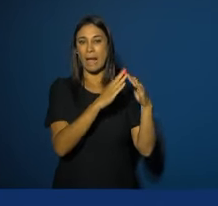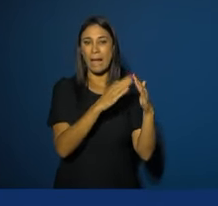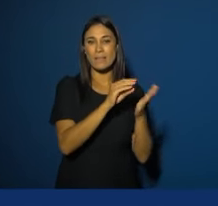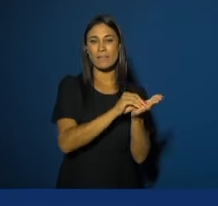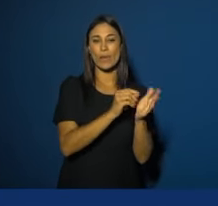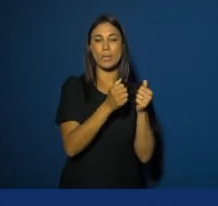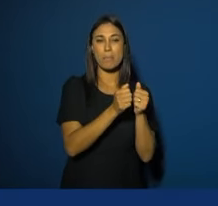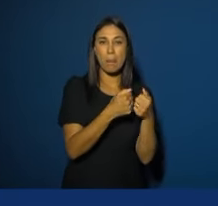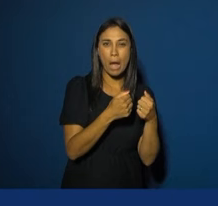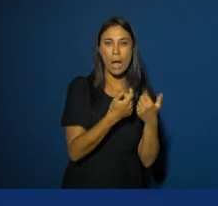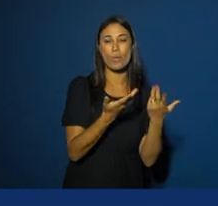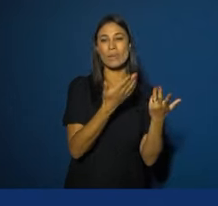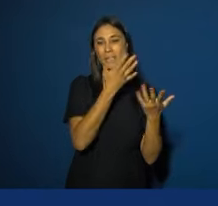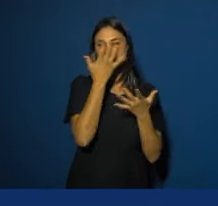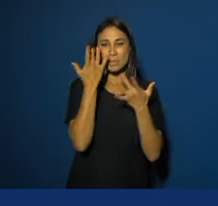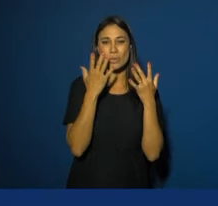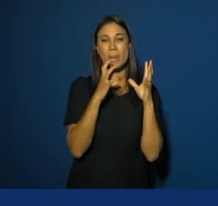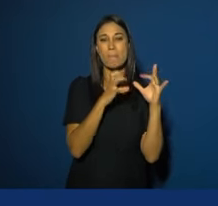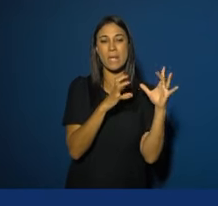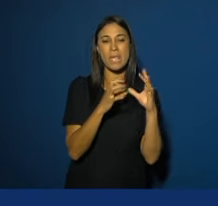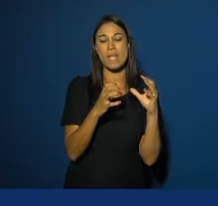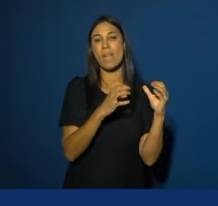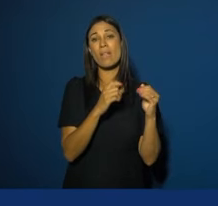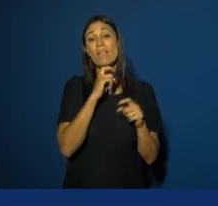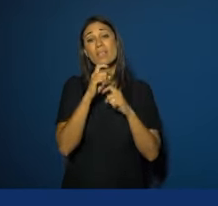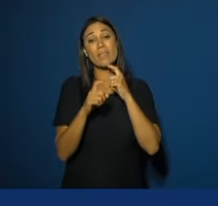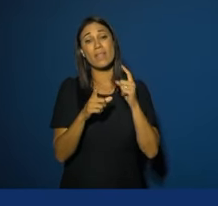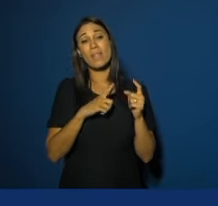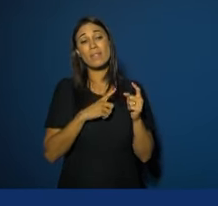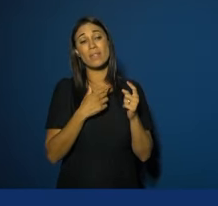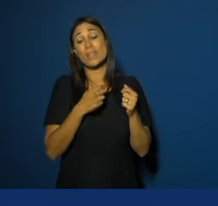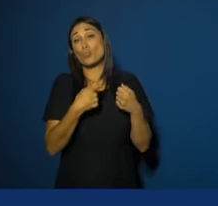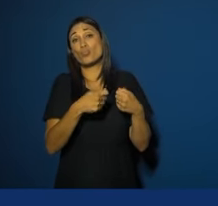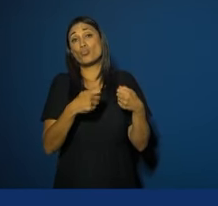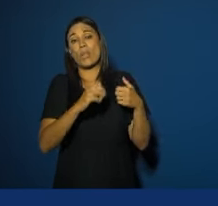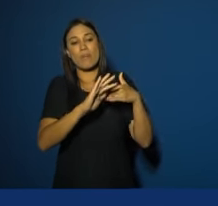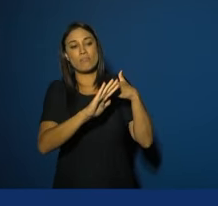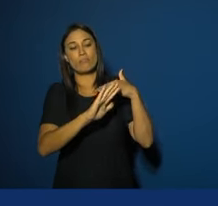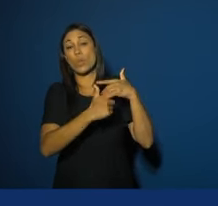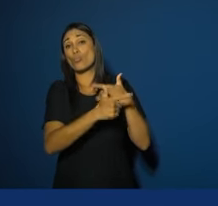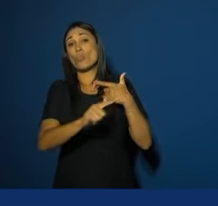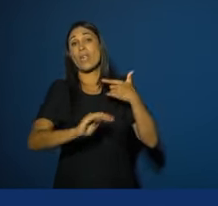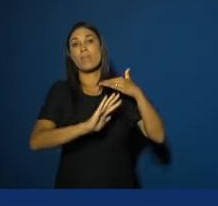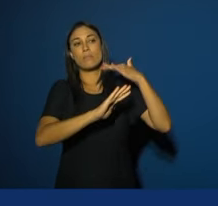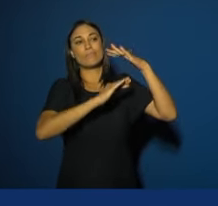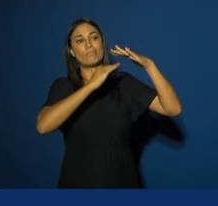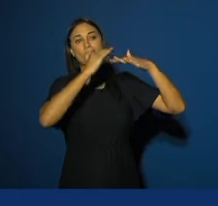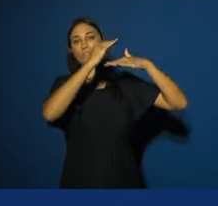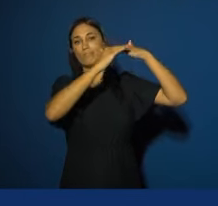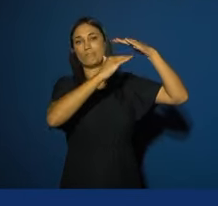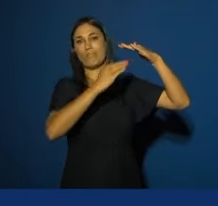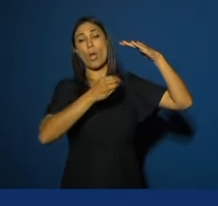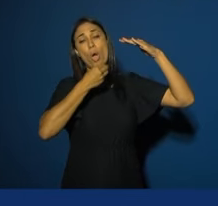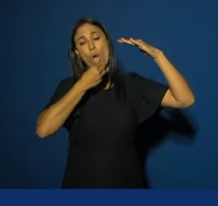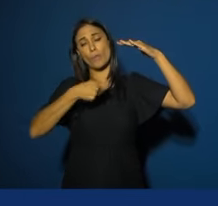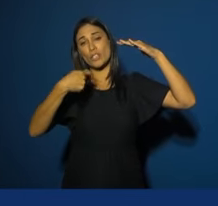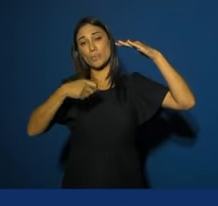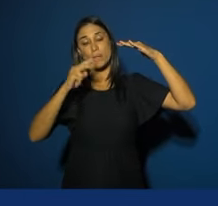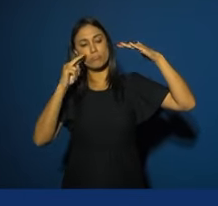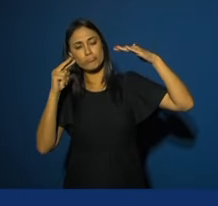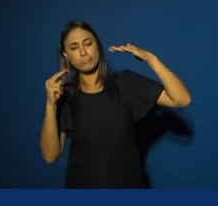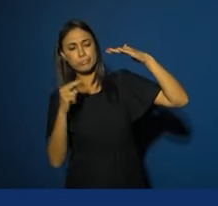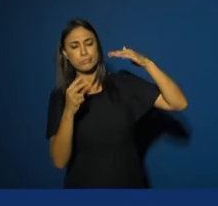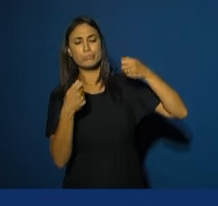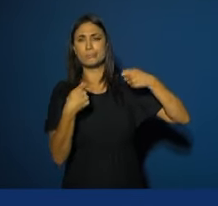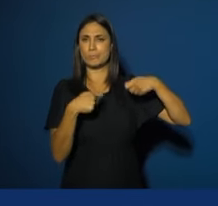falta pão que todo mundo briga e ninguém tem razão então sem crescimento não tem jeito óbvio que a gente tem que dar uma